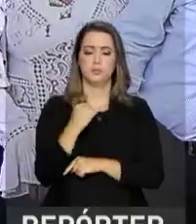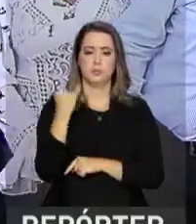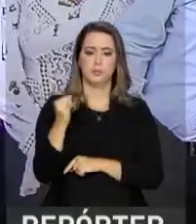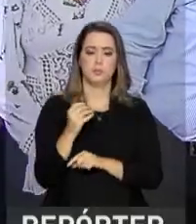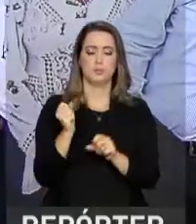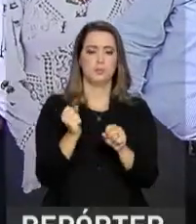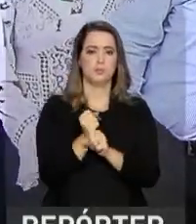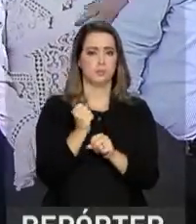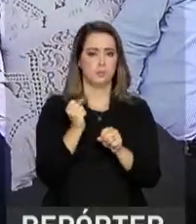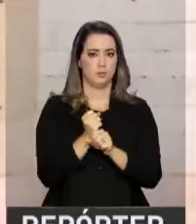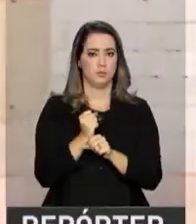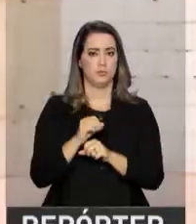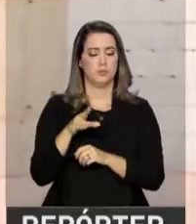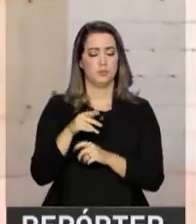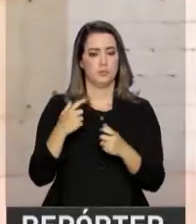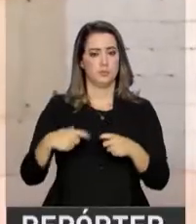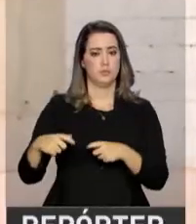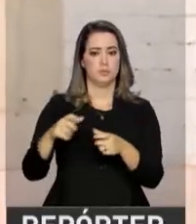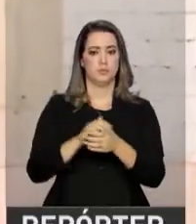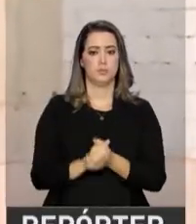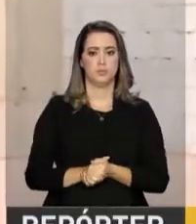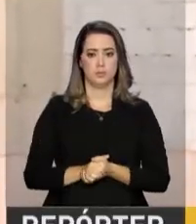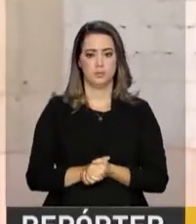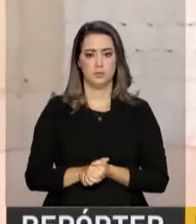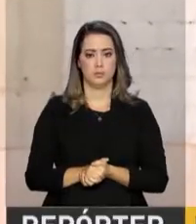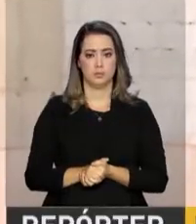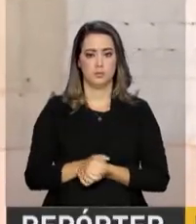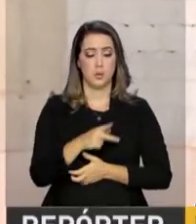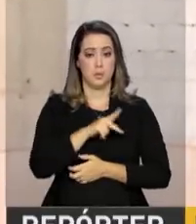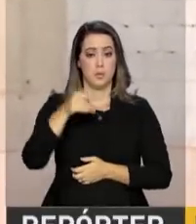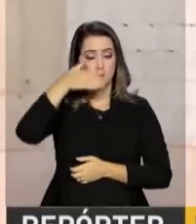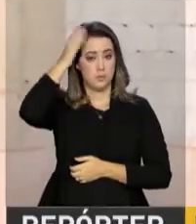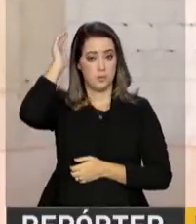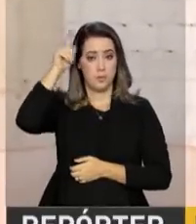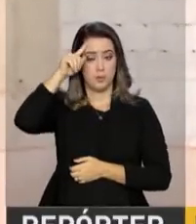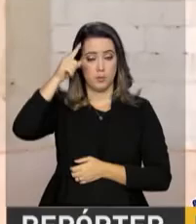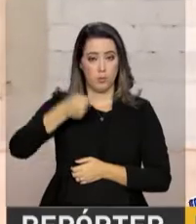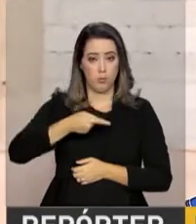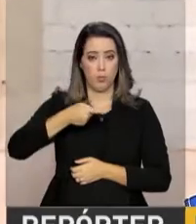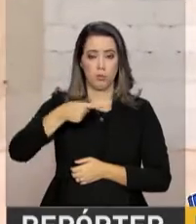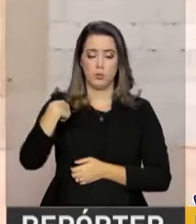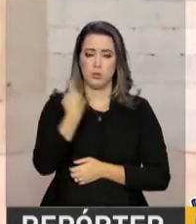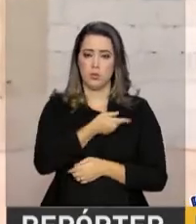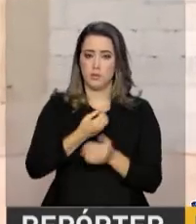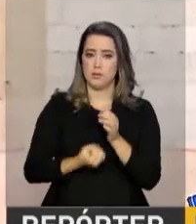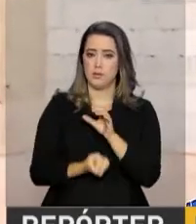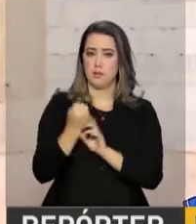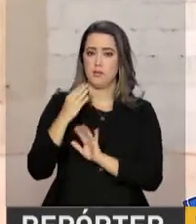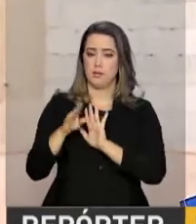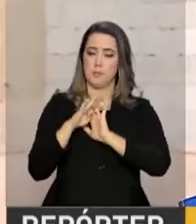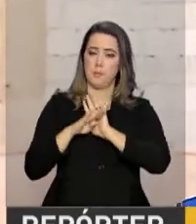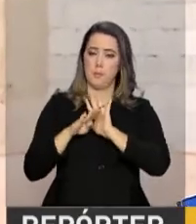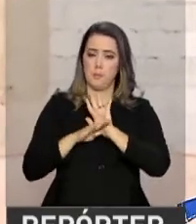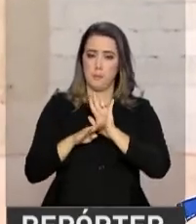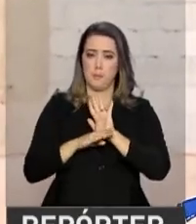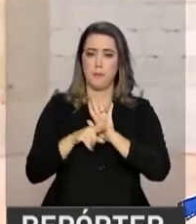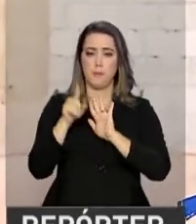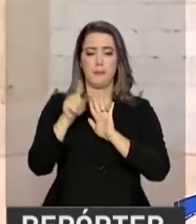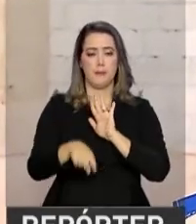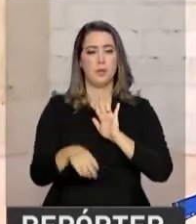empreendimento para a região a determinação do presidente teme que nós criássemos o programa avançar foi uma determinação